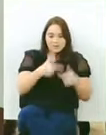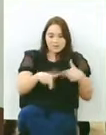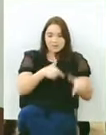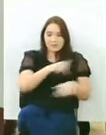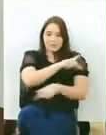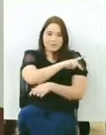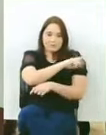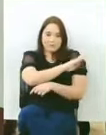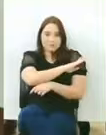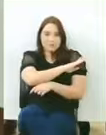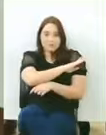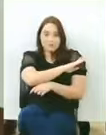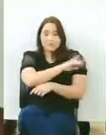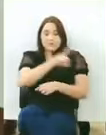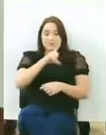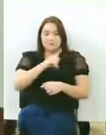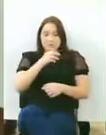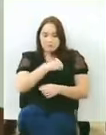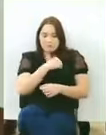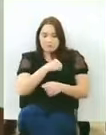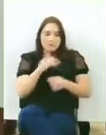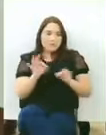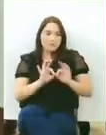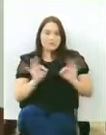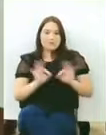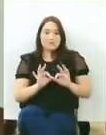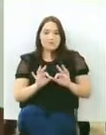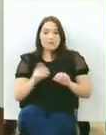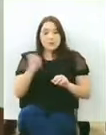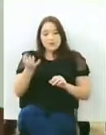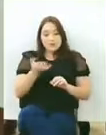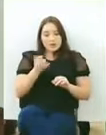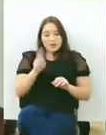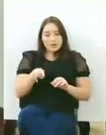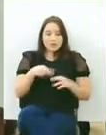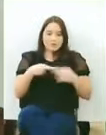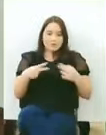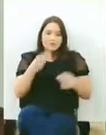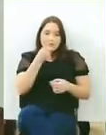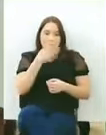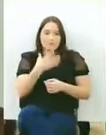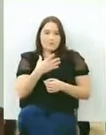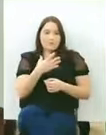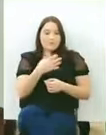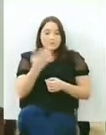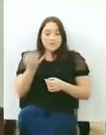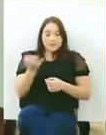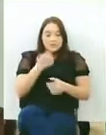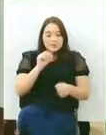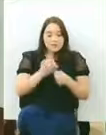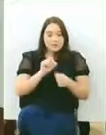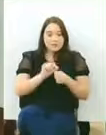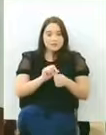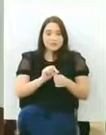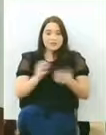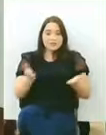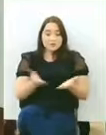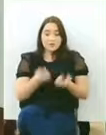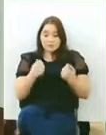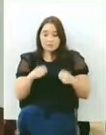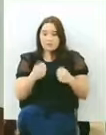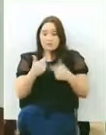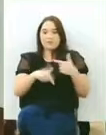deseja o presbiterato, não há nada de pecaminoso disso, está desejando algo que é bom. O que precisa acontecer